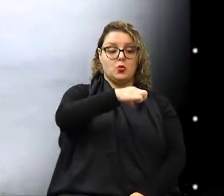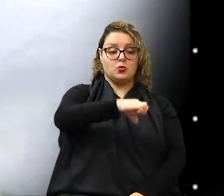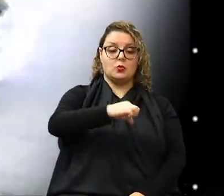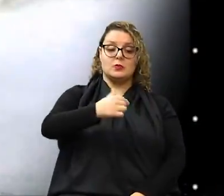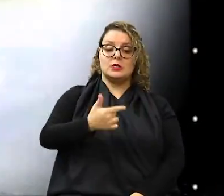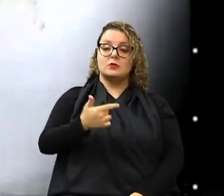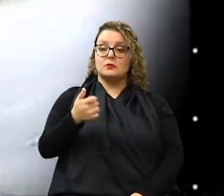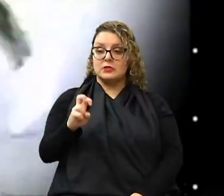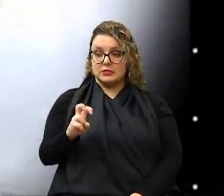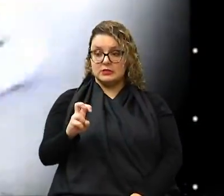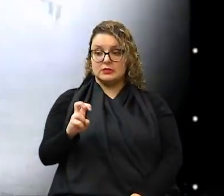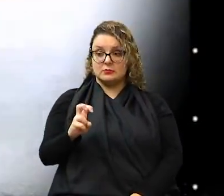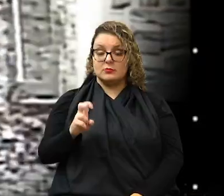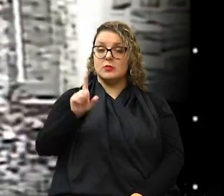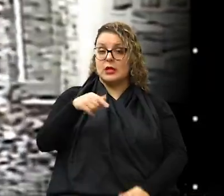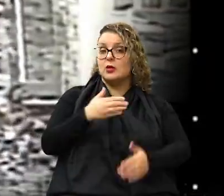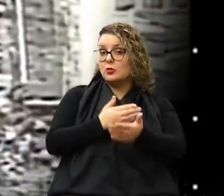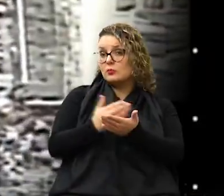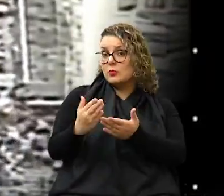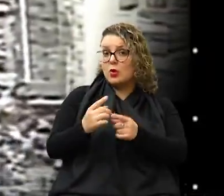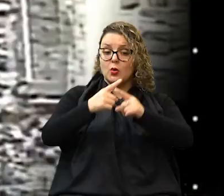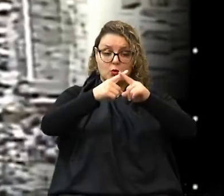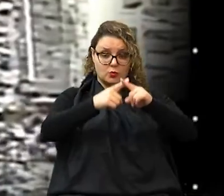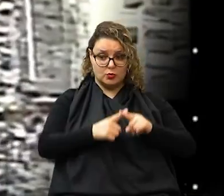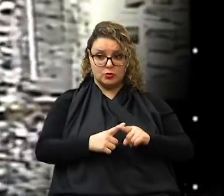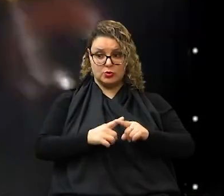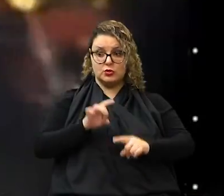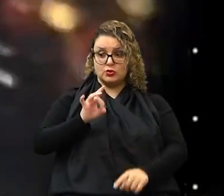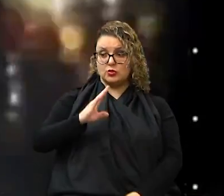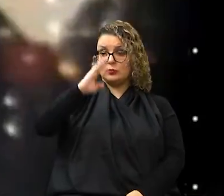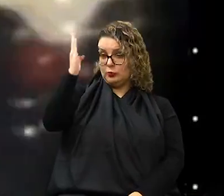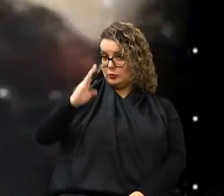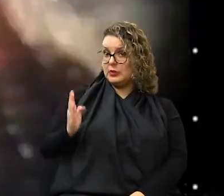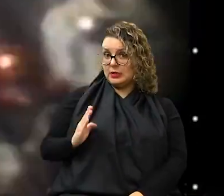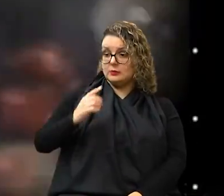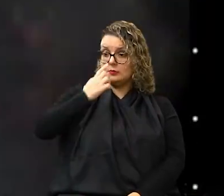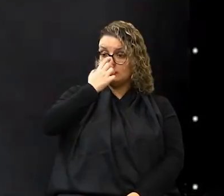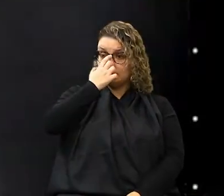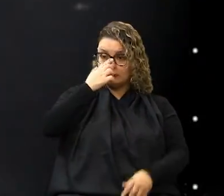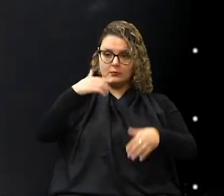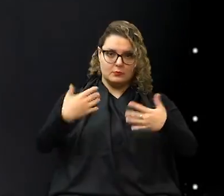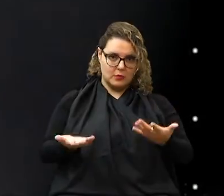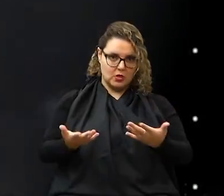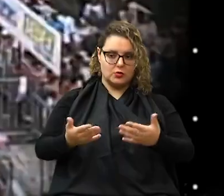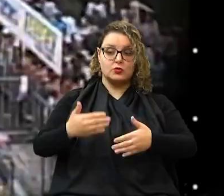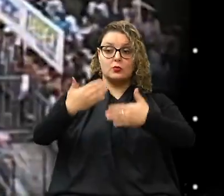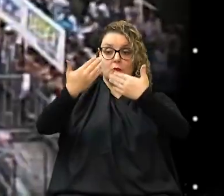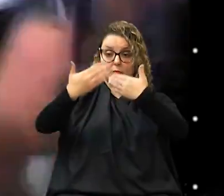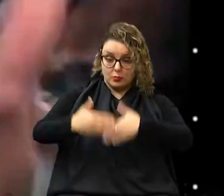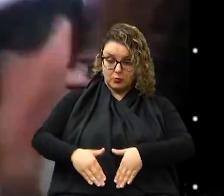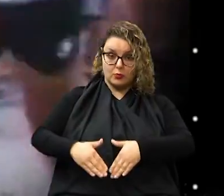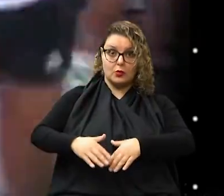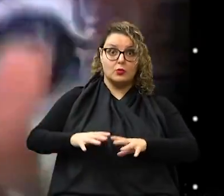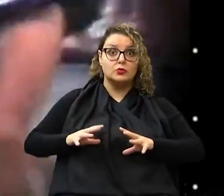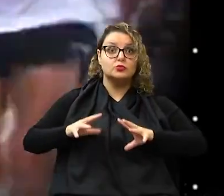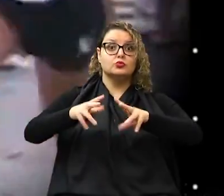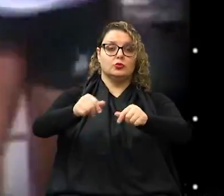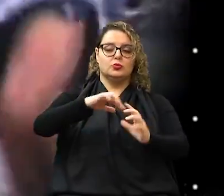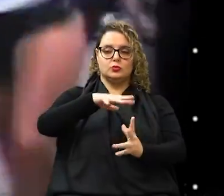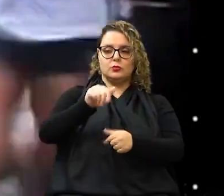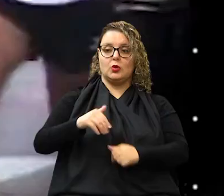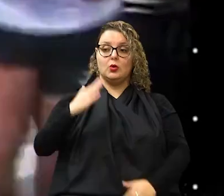em 1925 e era inicialmente disputada apenas por brasileiros. Porém, tornou-se uma prova mundial